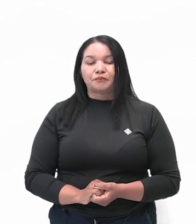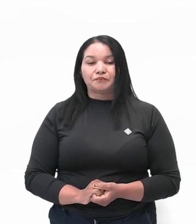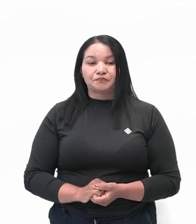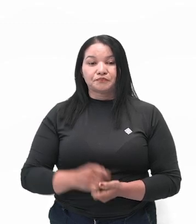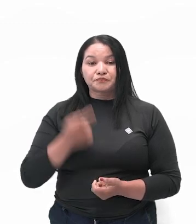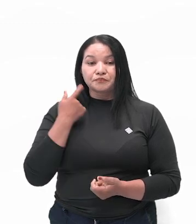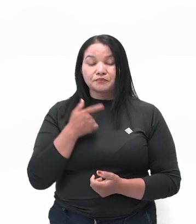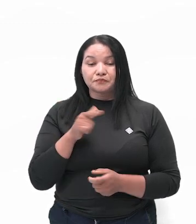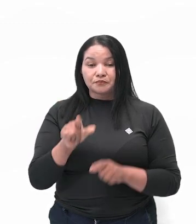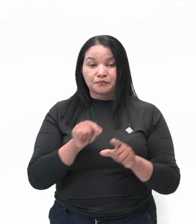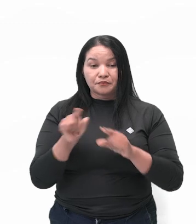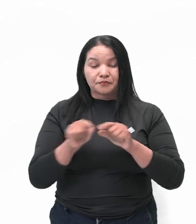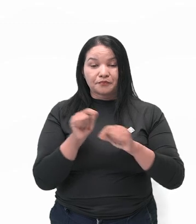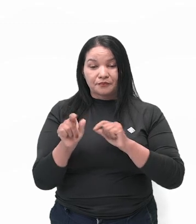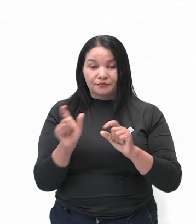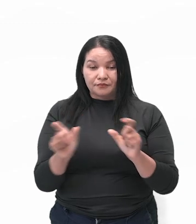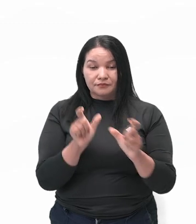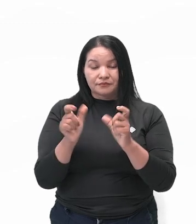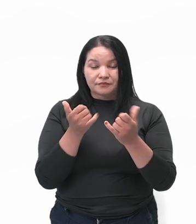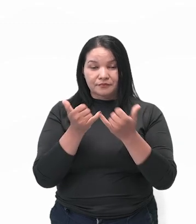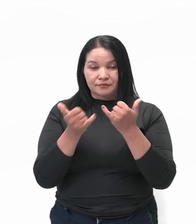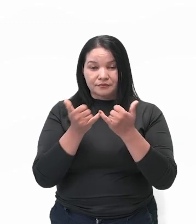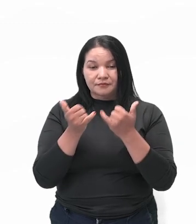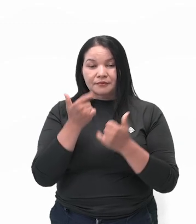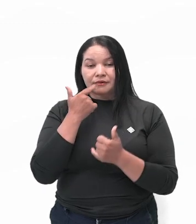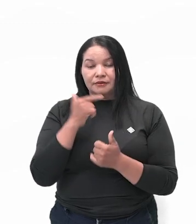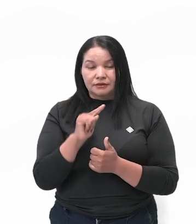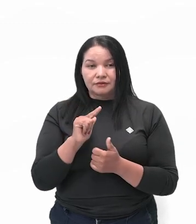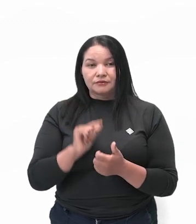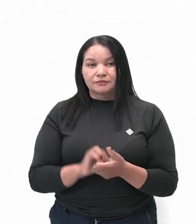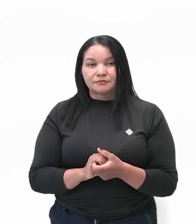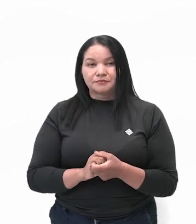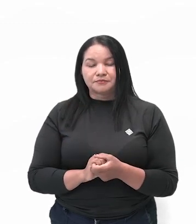ó. Deforestation, human.